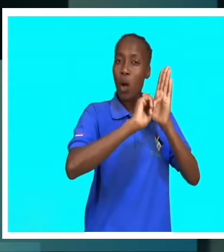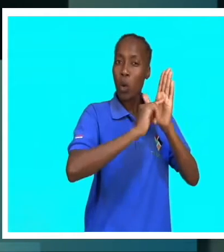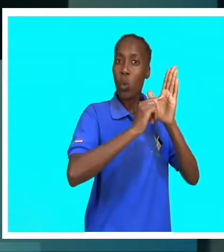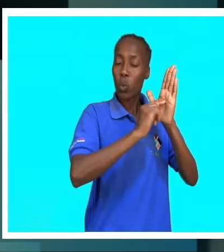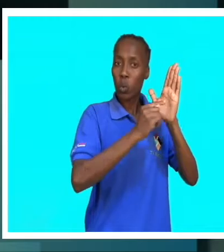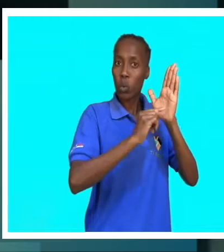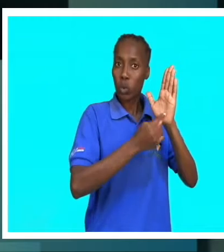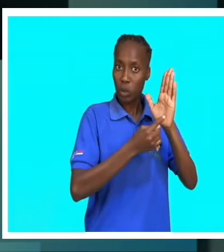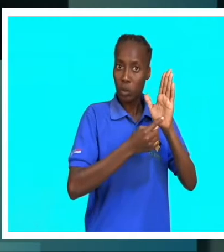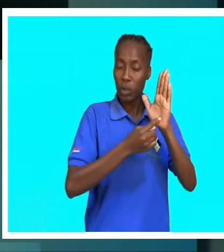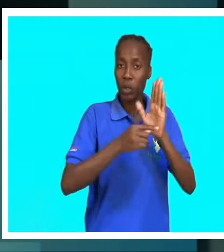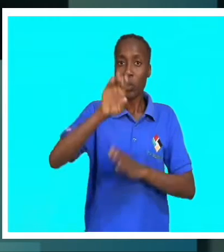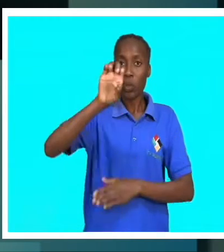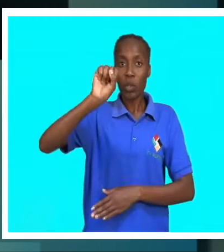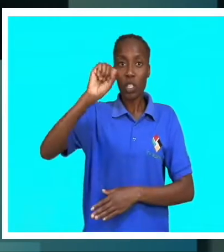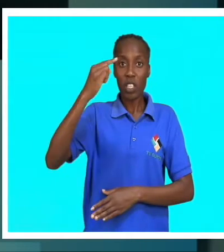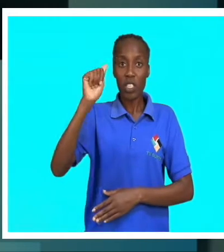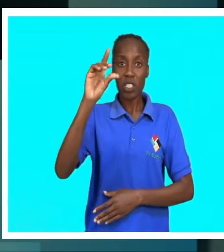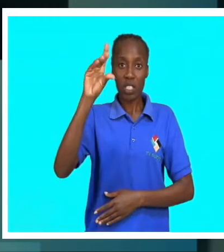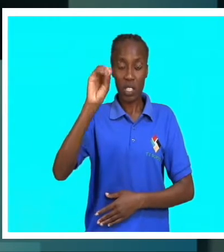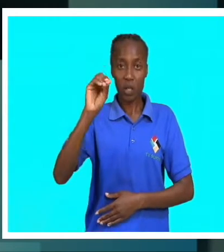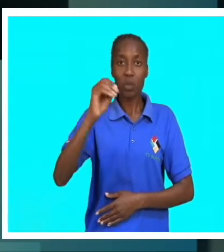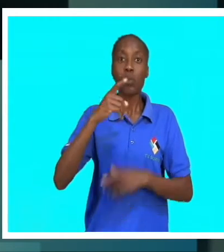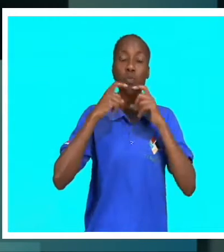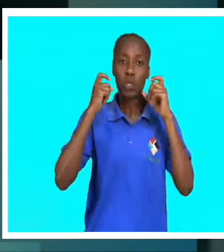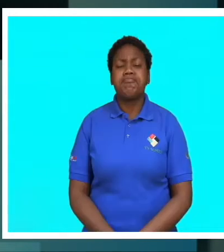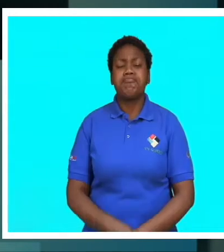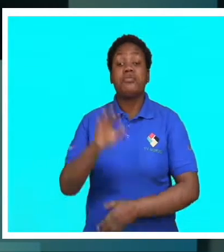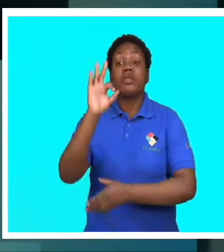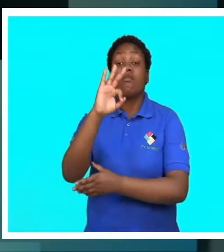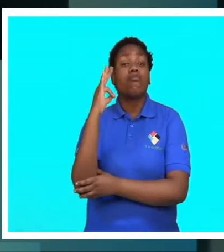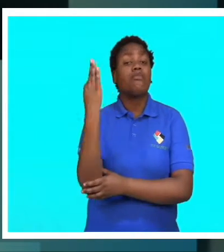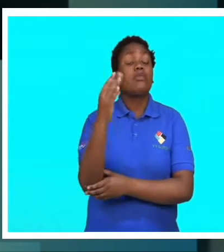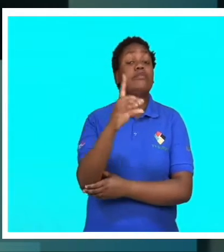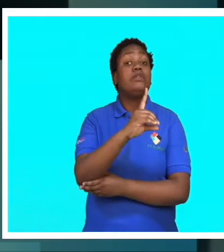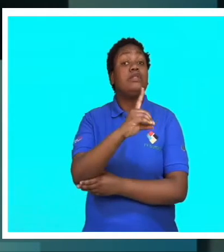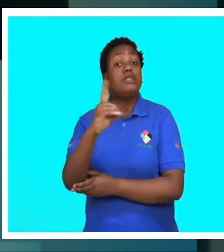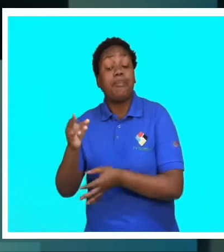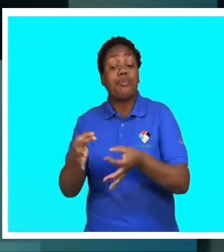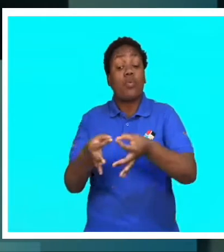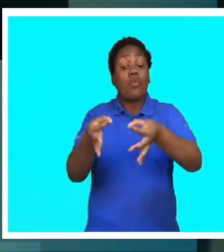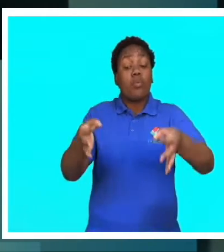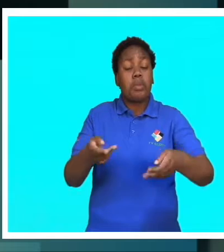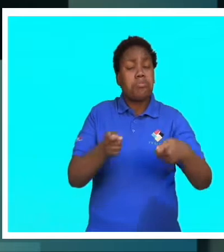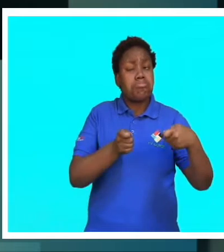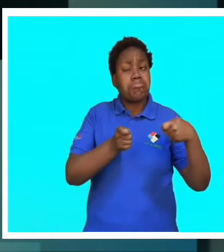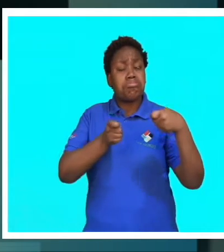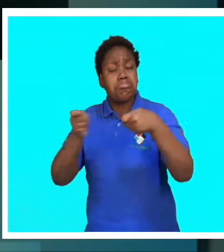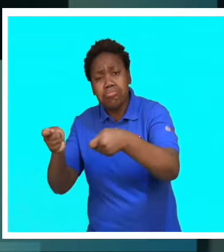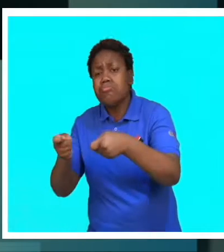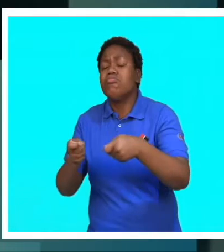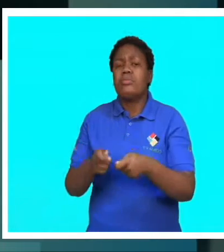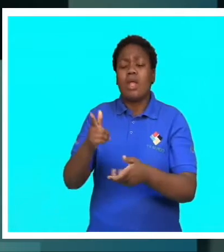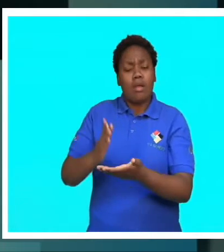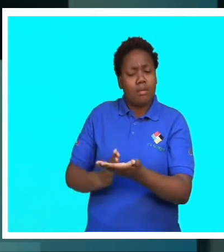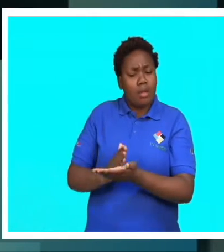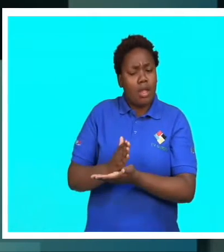agenda mantém-se como agenda do Estado mozambicano. Com a entrega deste documento, o Fórum das Associações